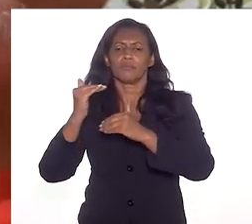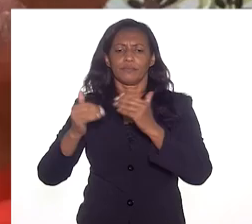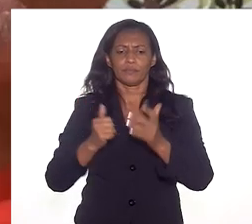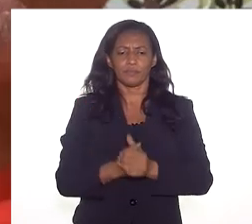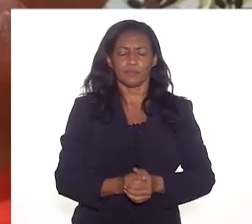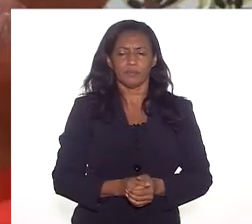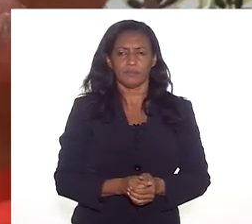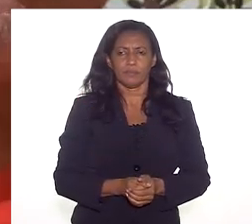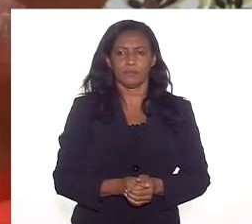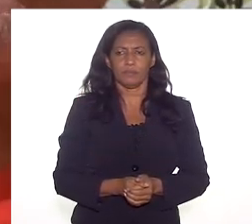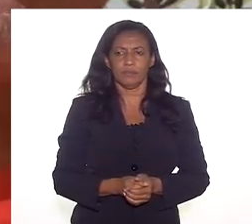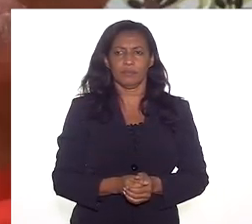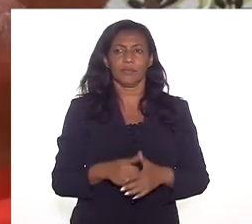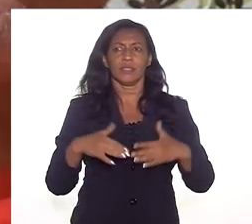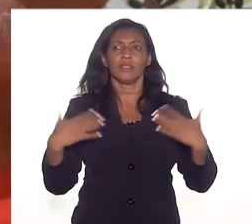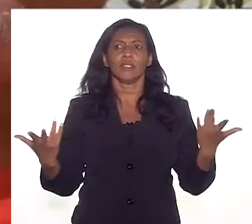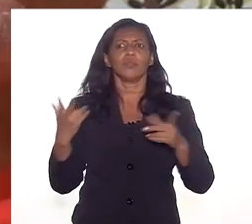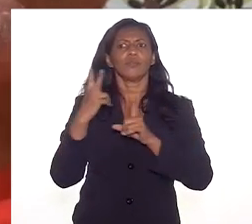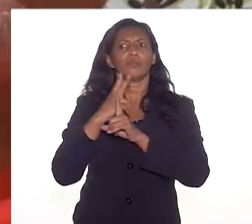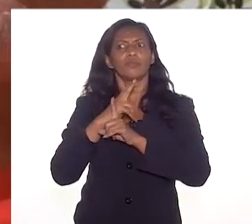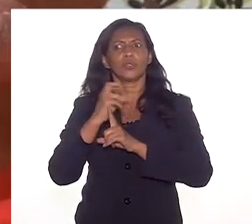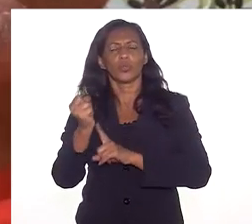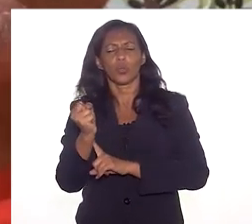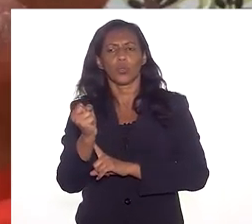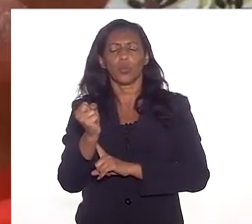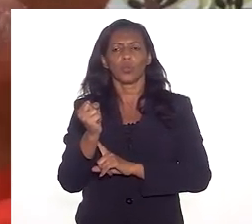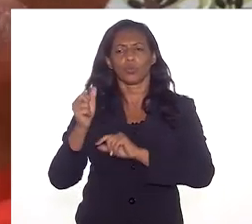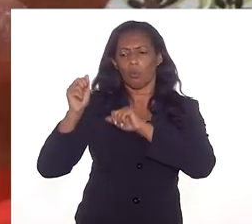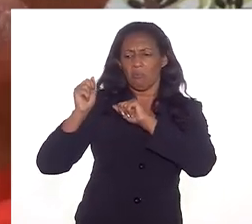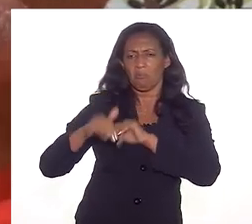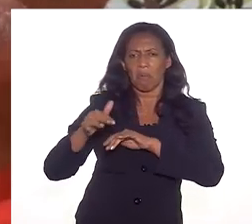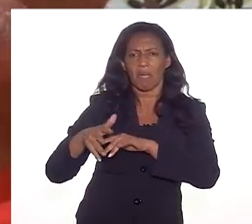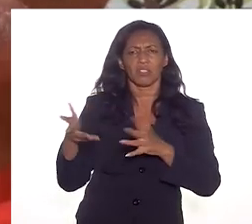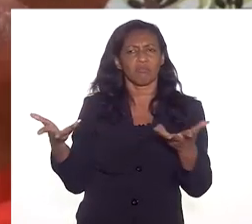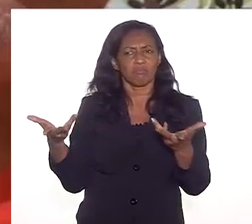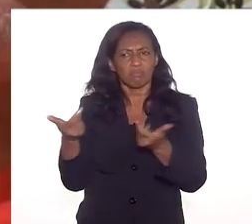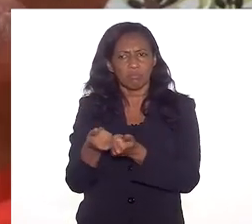processo tão vitorioso, né? Uma marcha